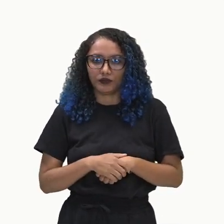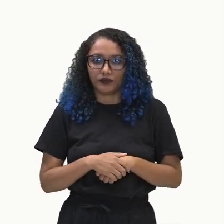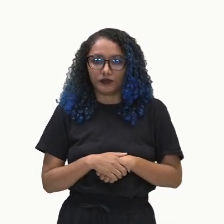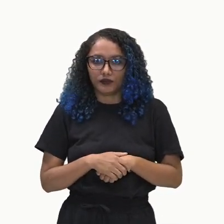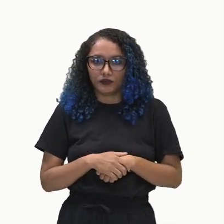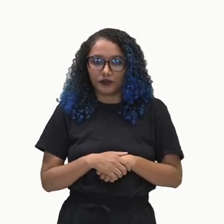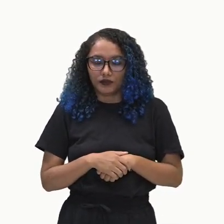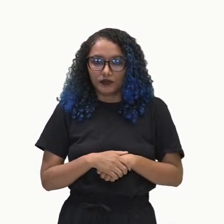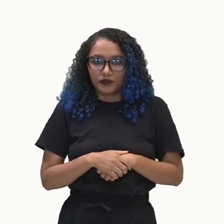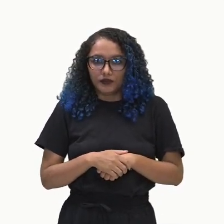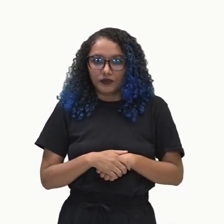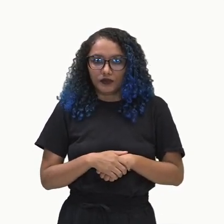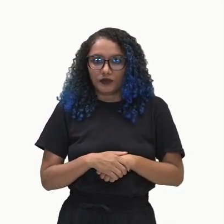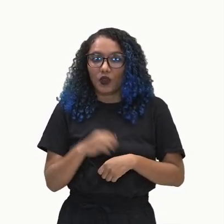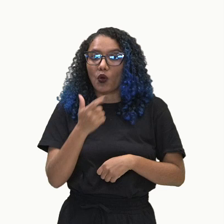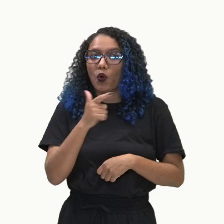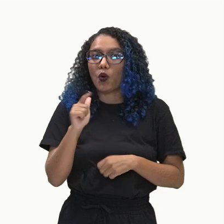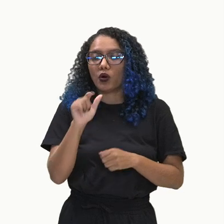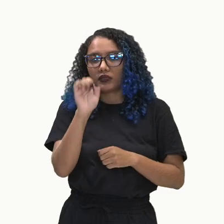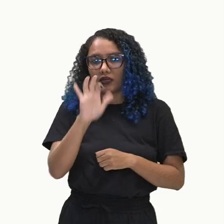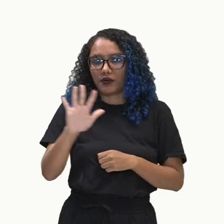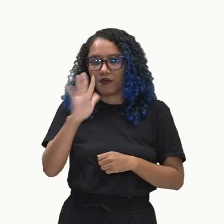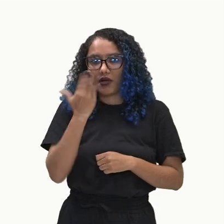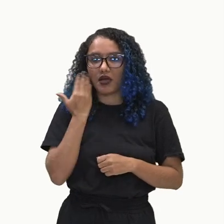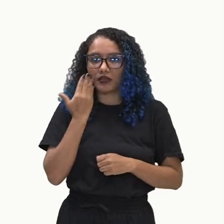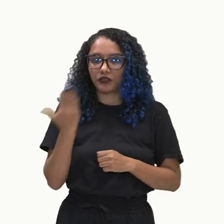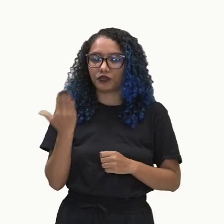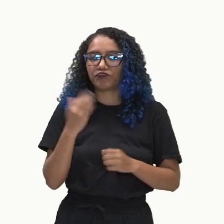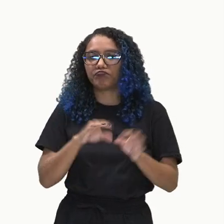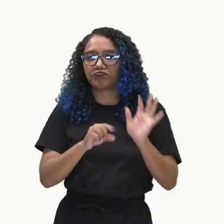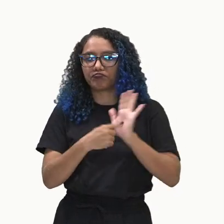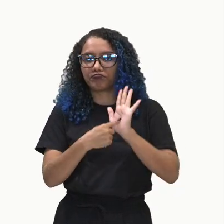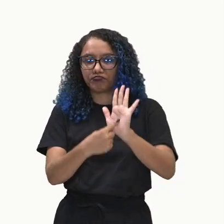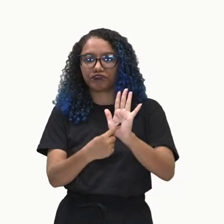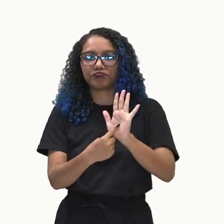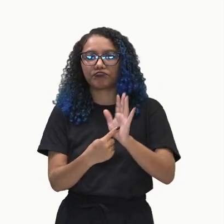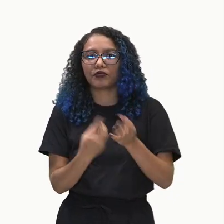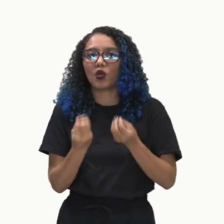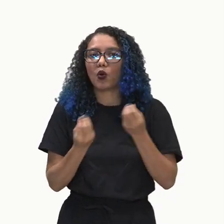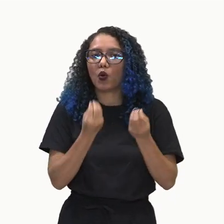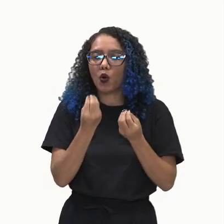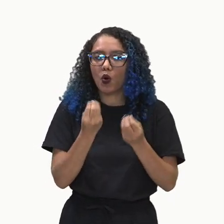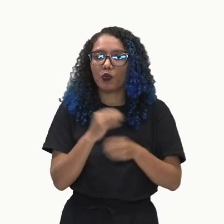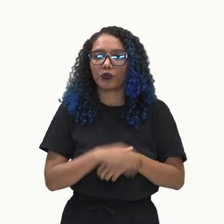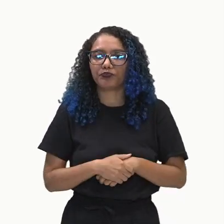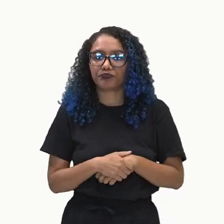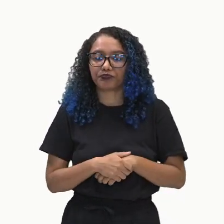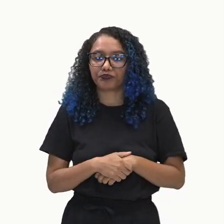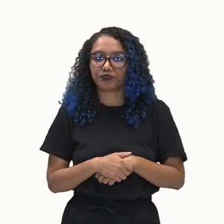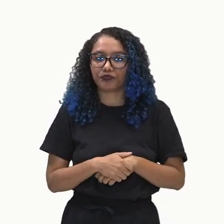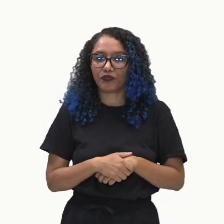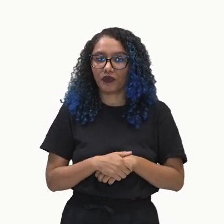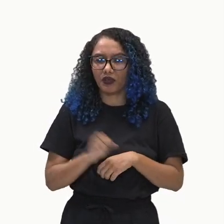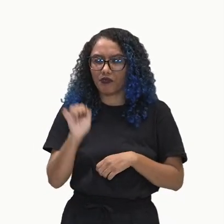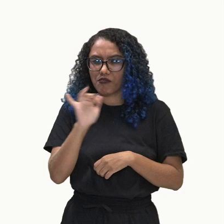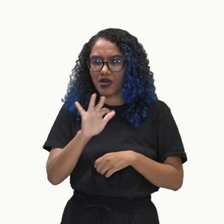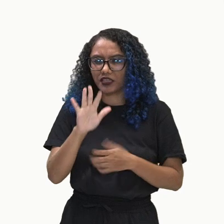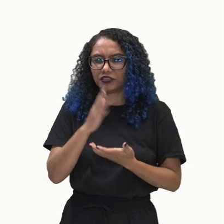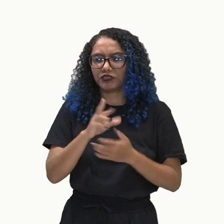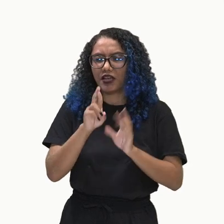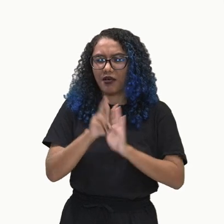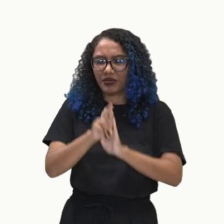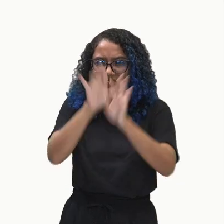mais ou menos um outro esquema didático para mostrar aí para vocês, né? Esquemas didáticos eles não representam fielmente, é só para vocês